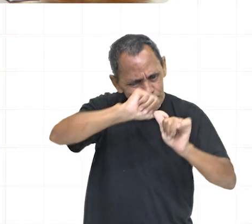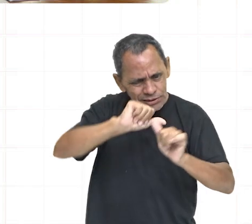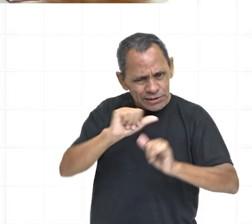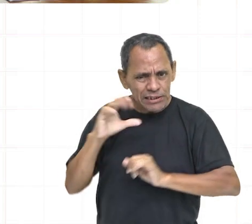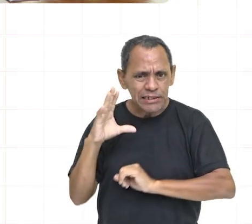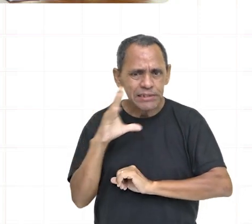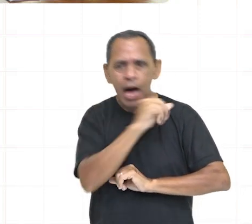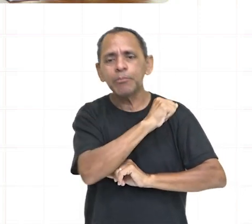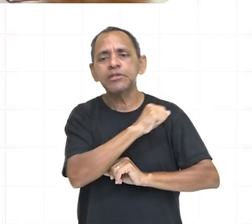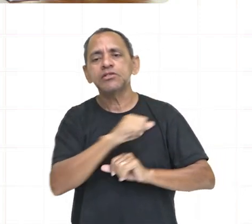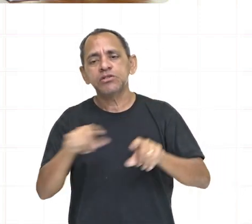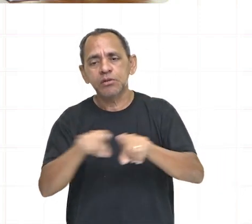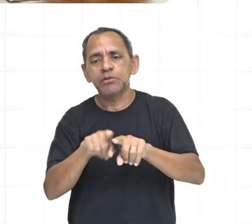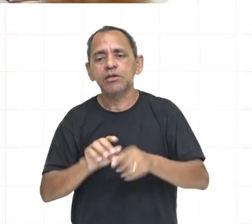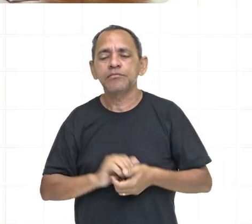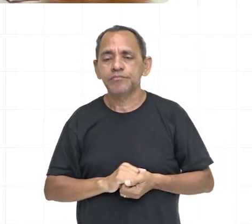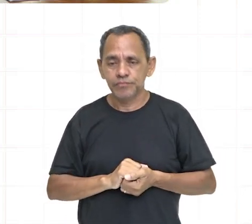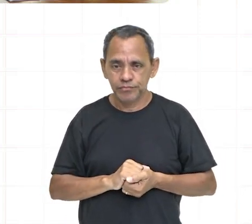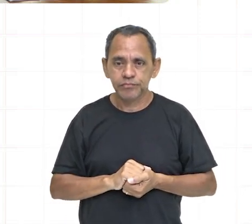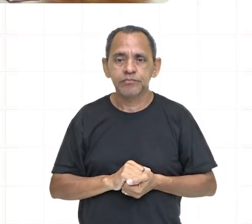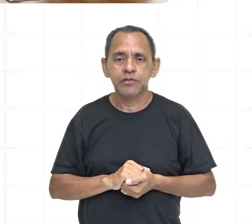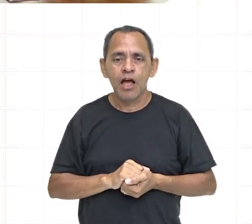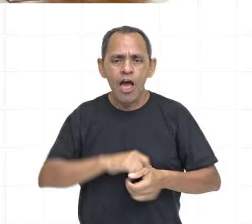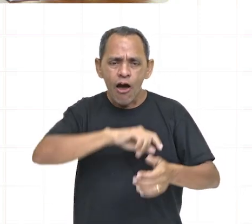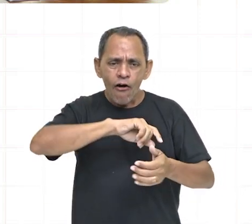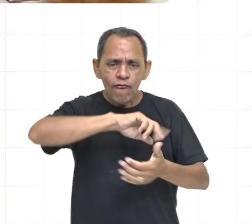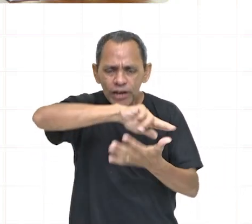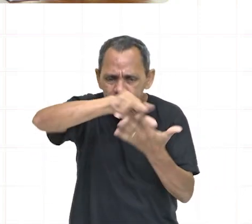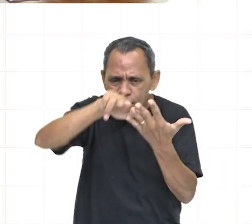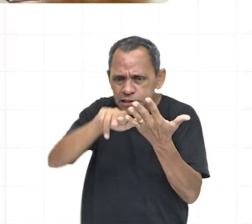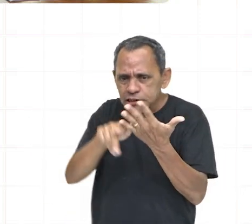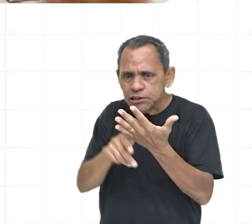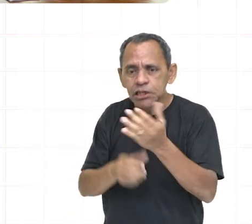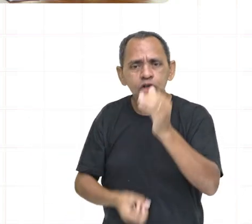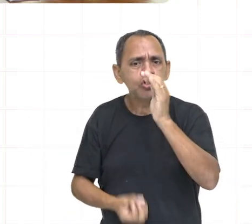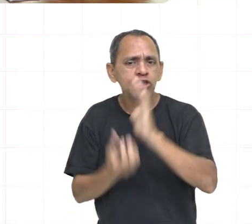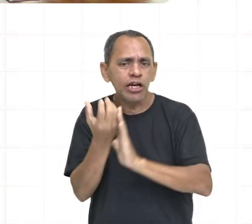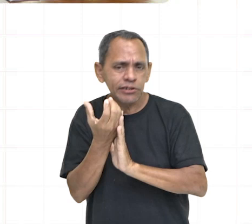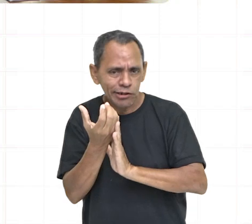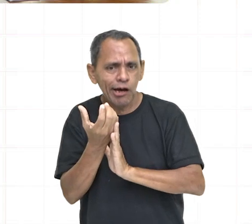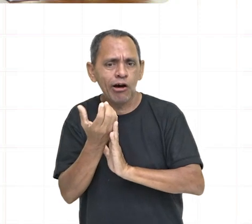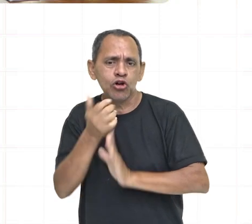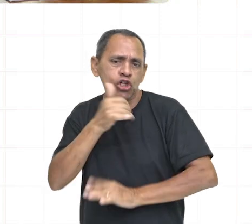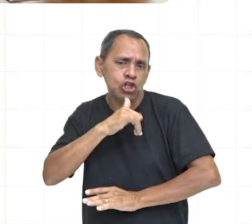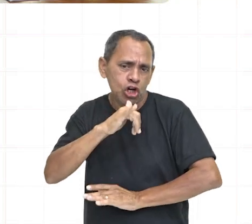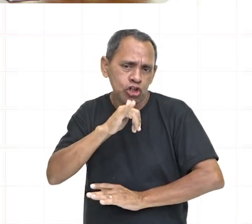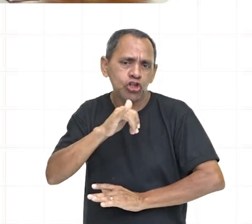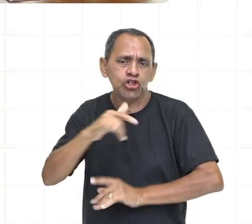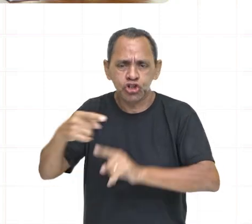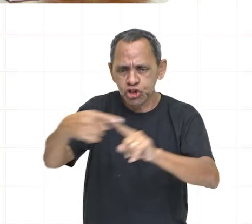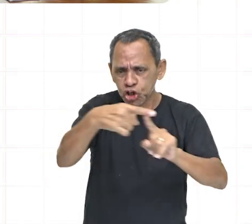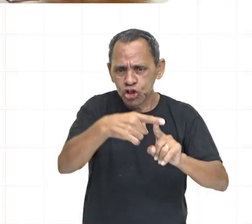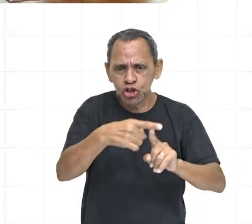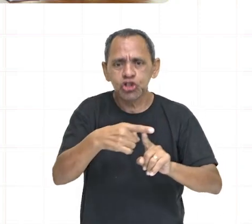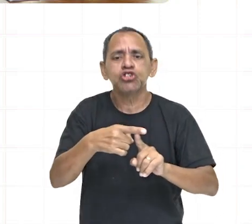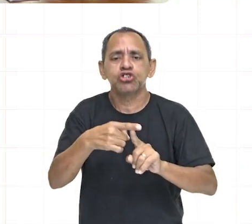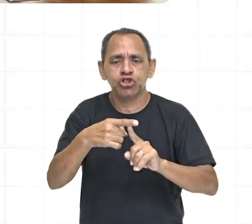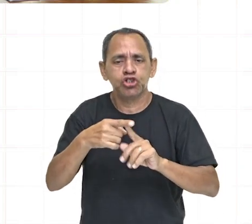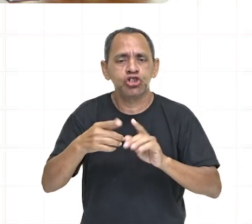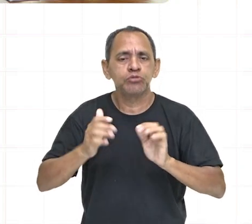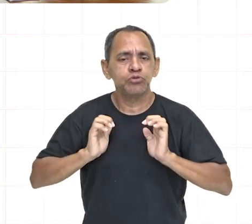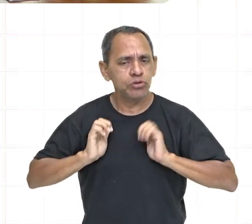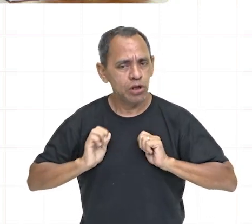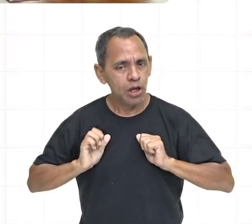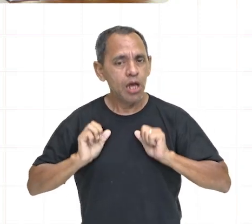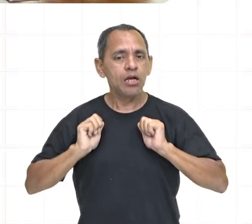e diversificação da geração de energia. Uma das maiores preocupações do